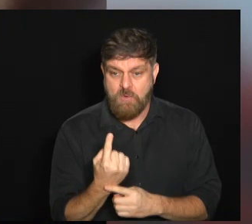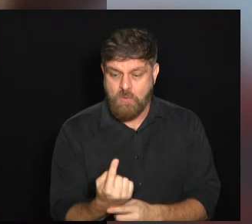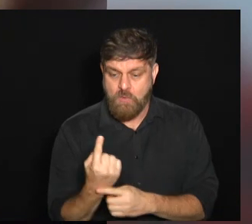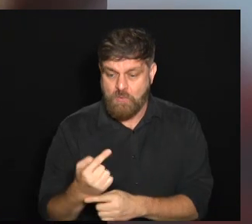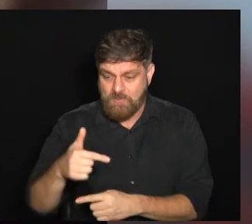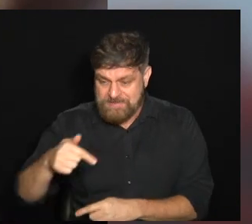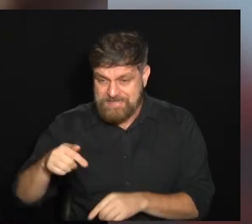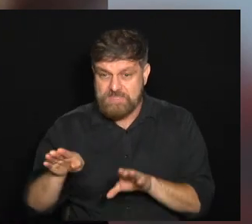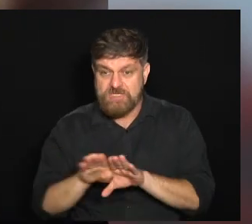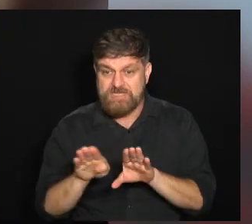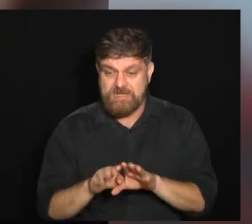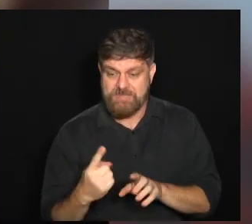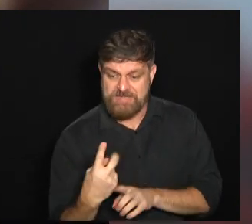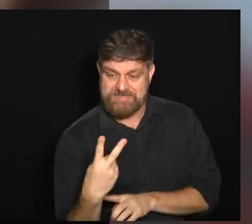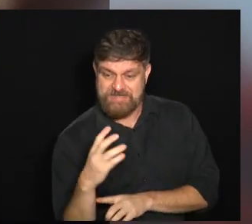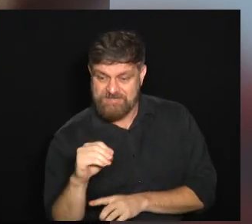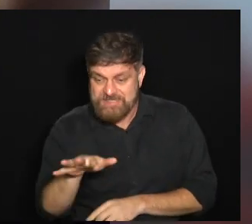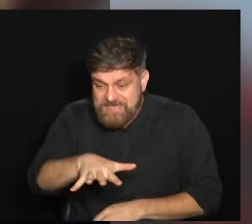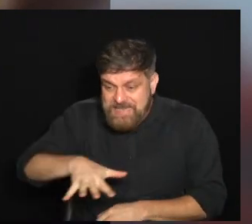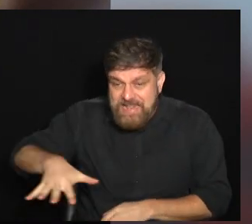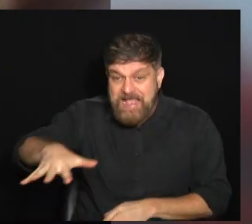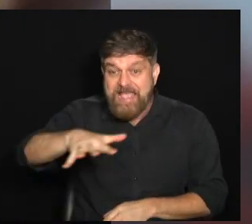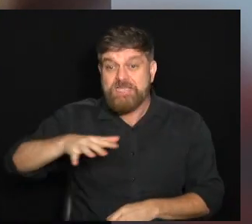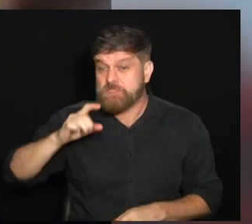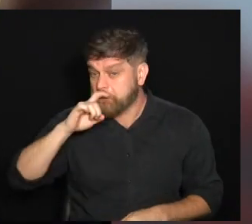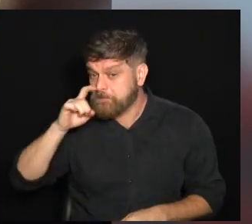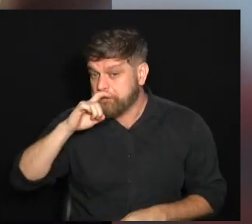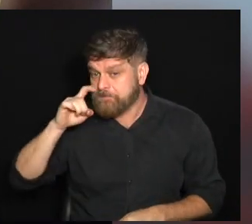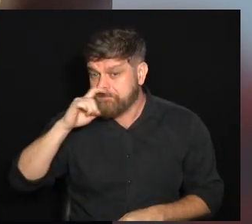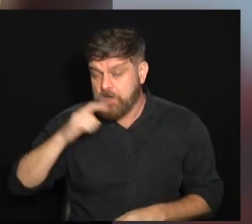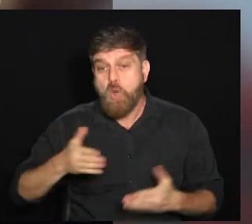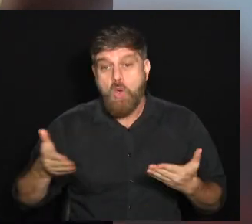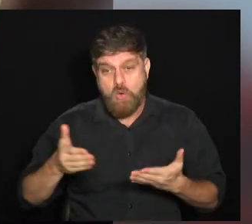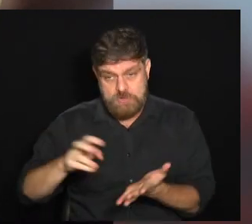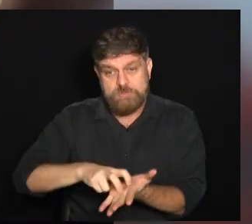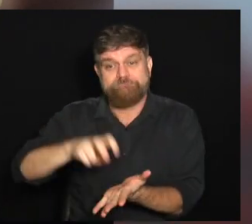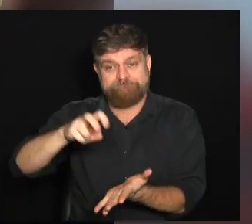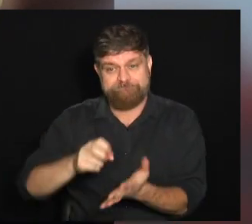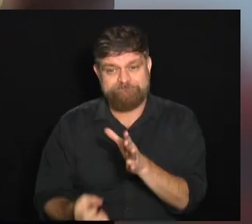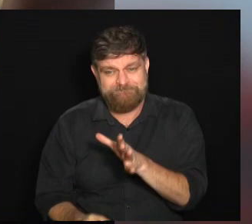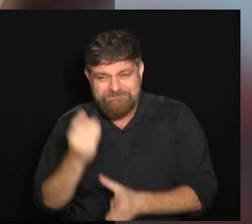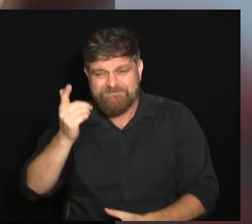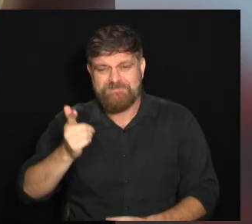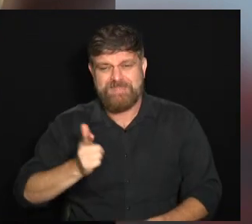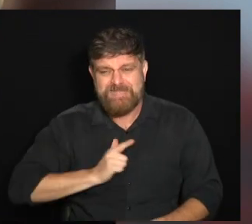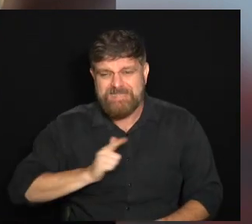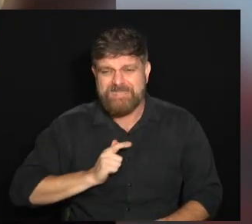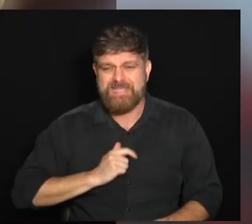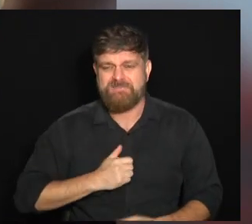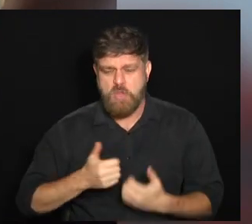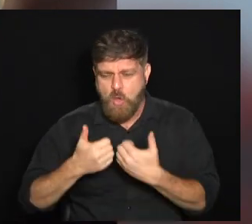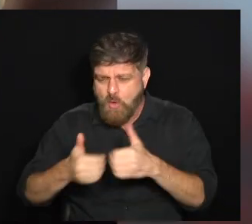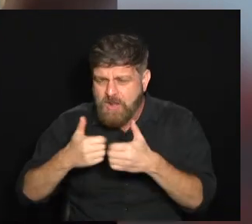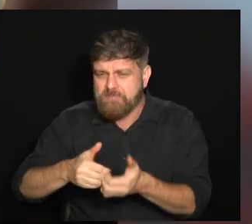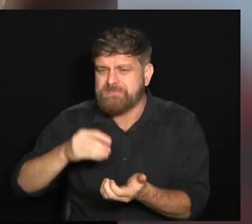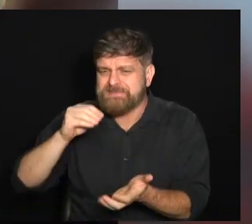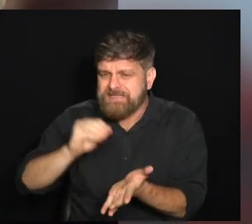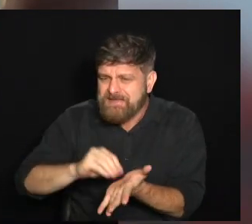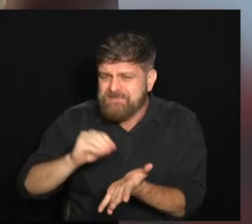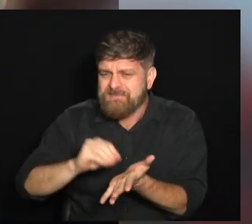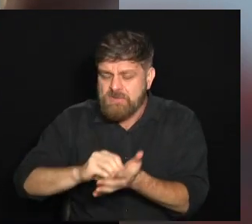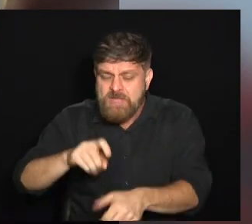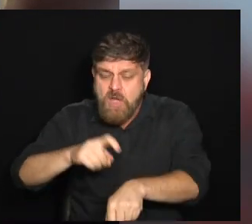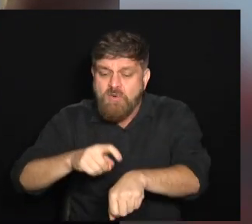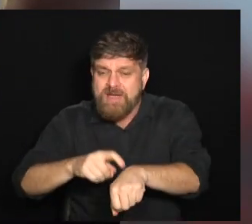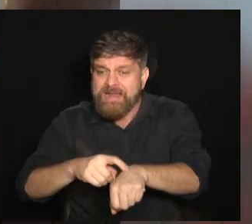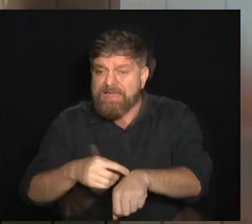que atendem a região do Ouro Verde enfrentaram hoje cedo. Houve relatos de falta de ônibus por volta das